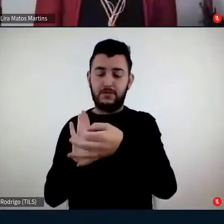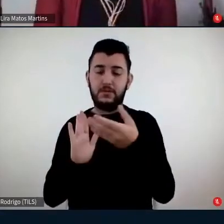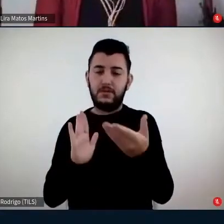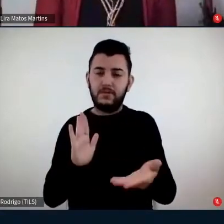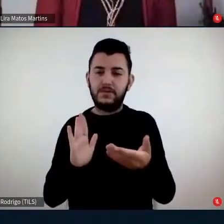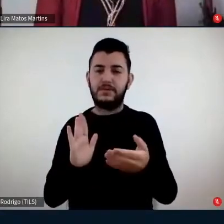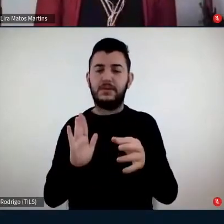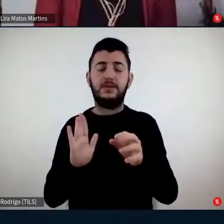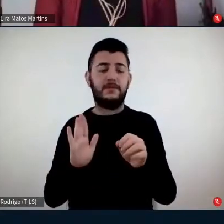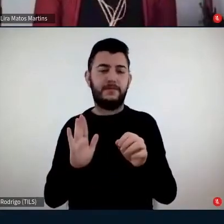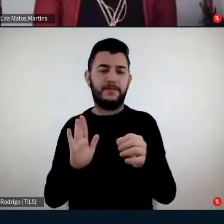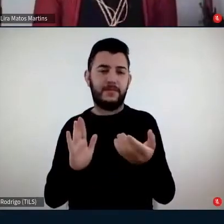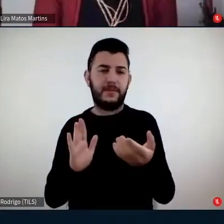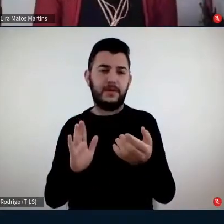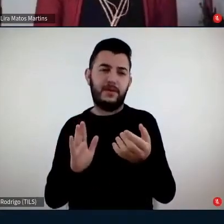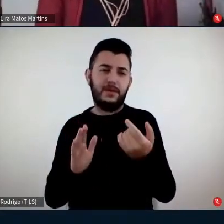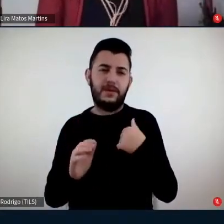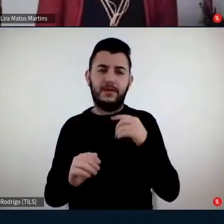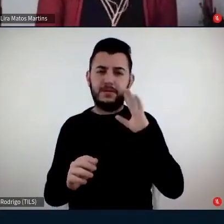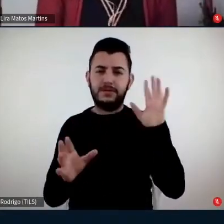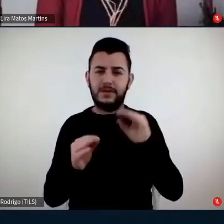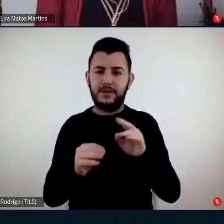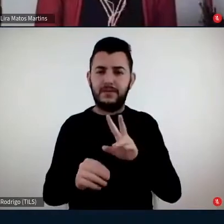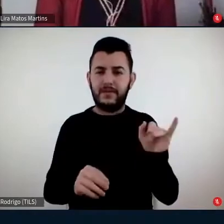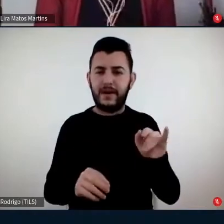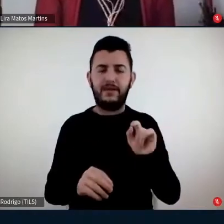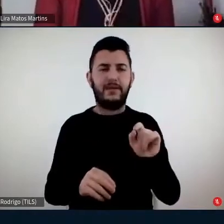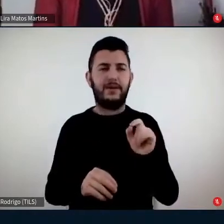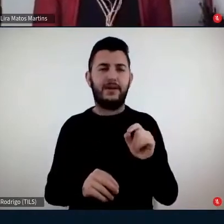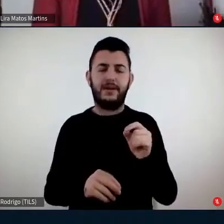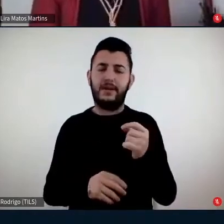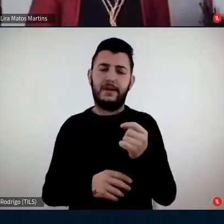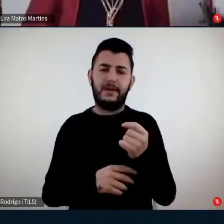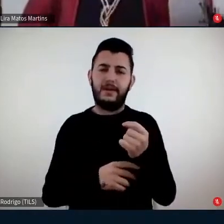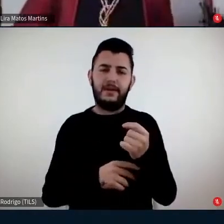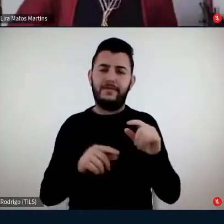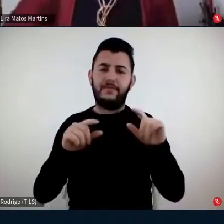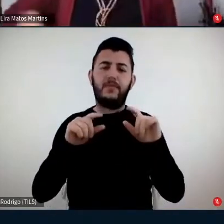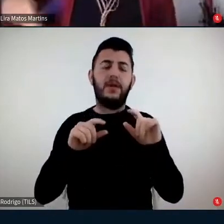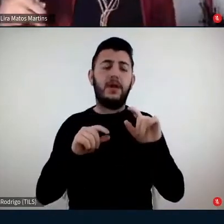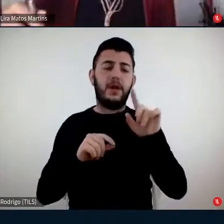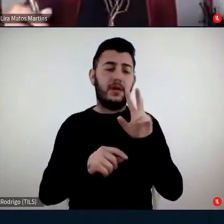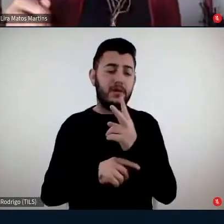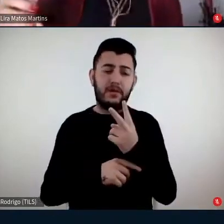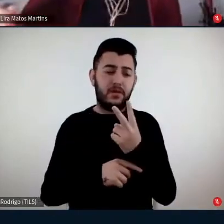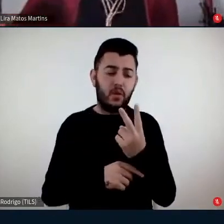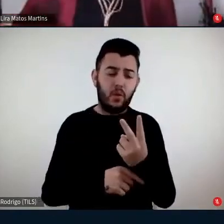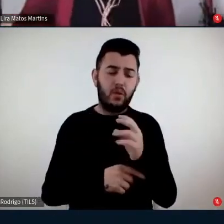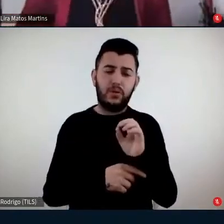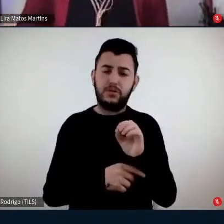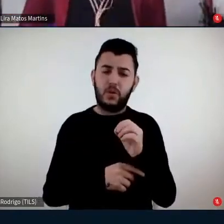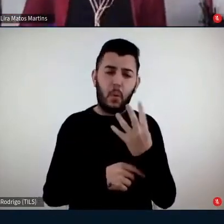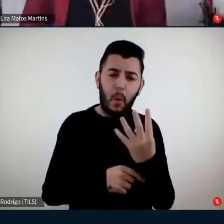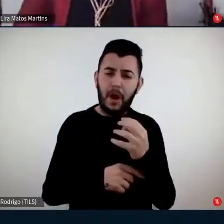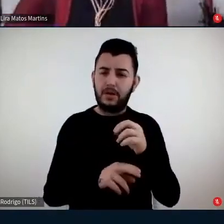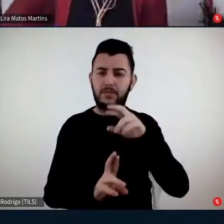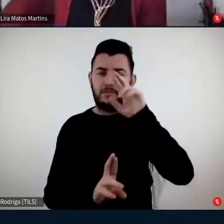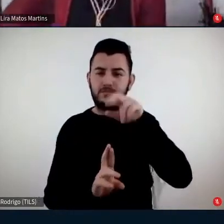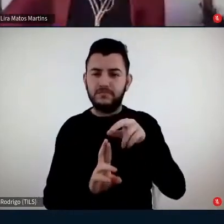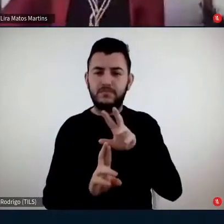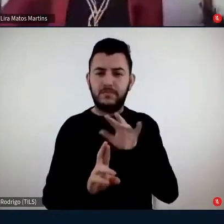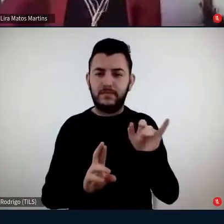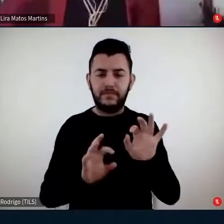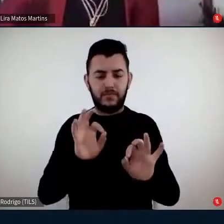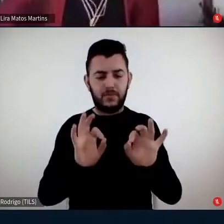incorpore lá, vai dar dois, três, quatro parágrafos, explicando, ou às vezes construindo um quadro, mostrando as